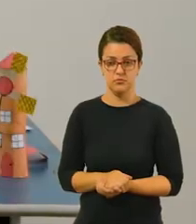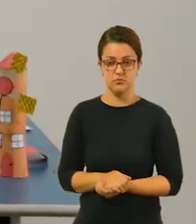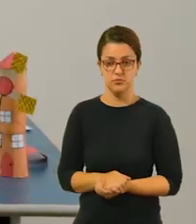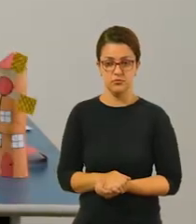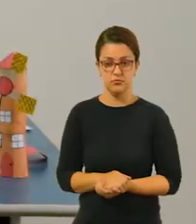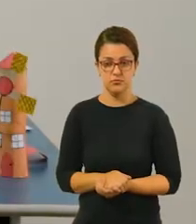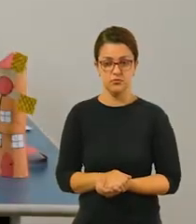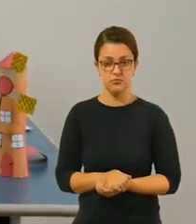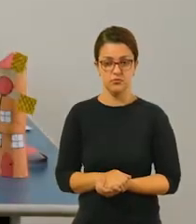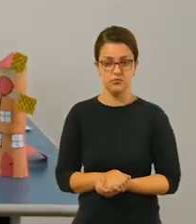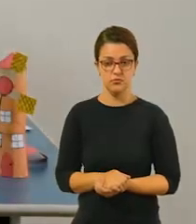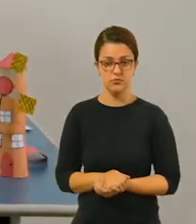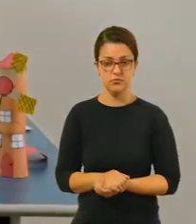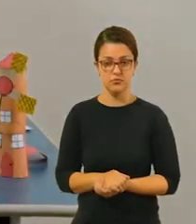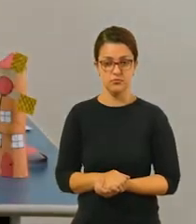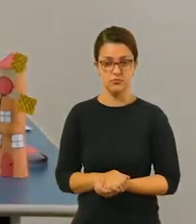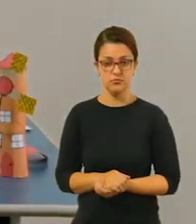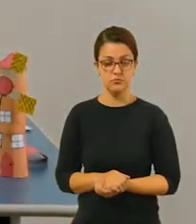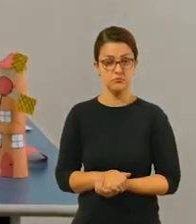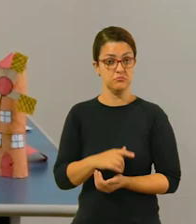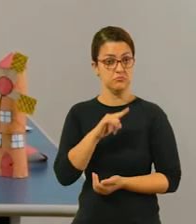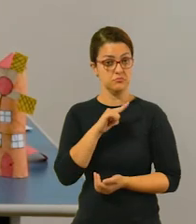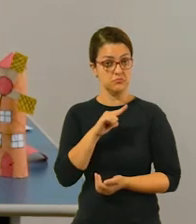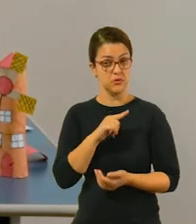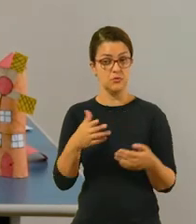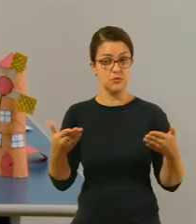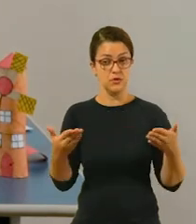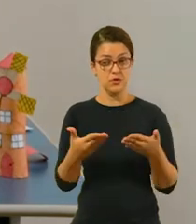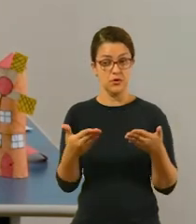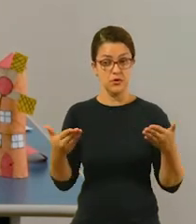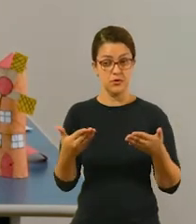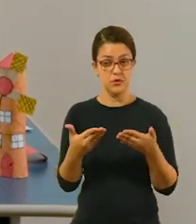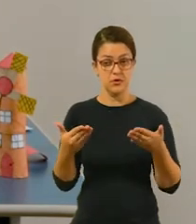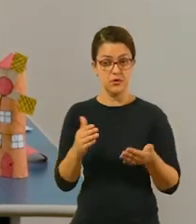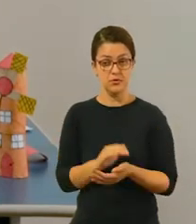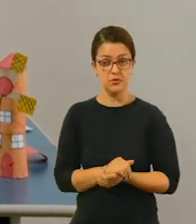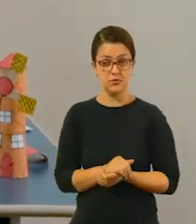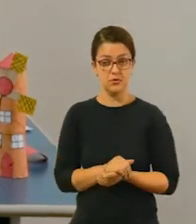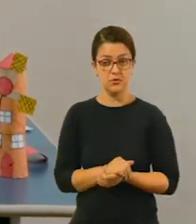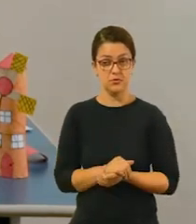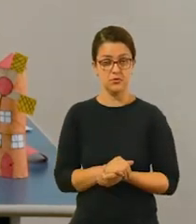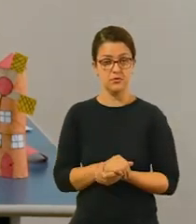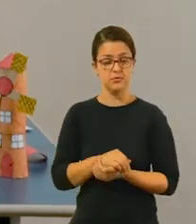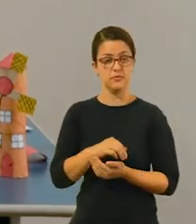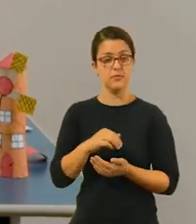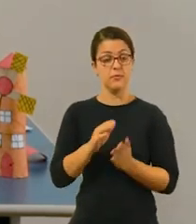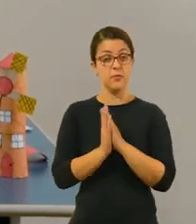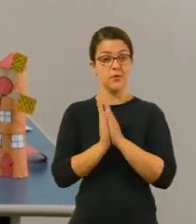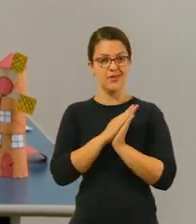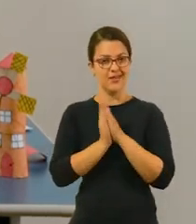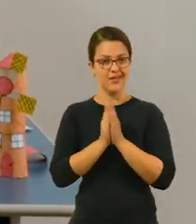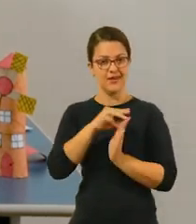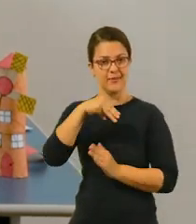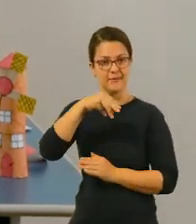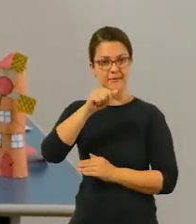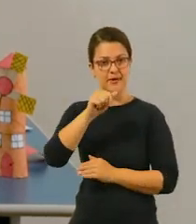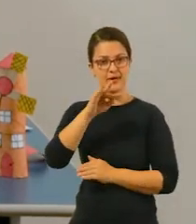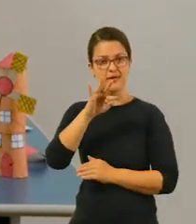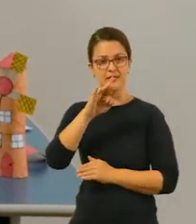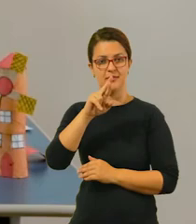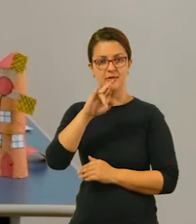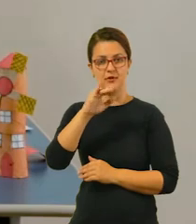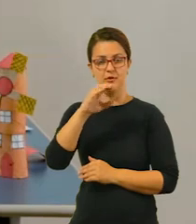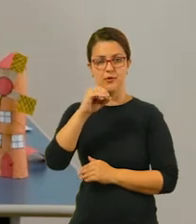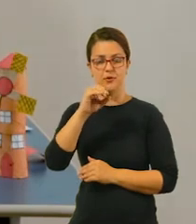E assim, temos agora a nossa Matrioska. Vamos sair então agora